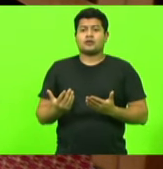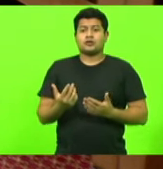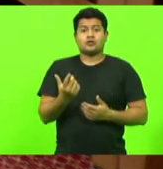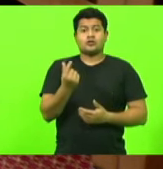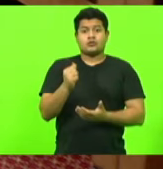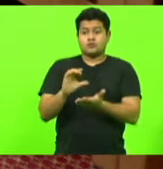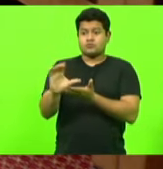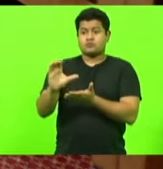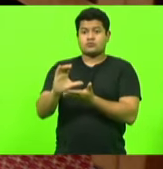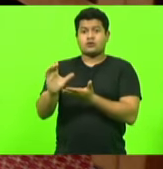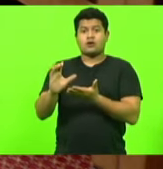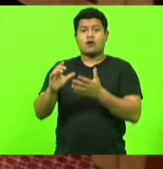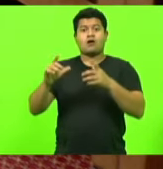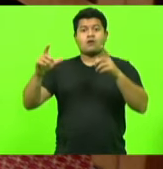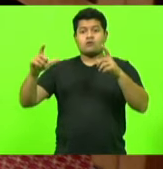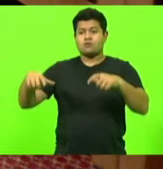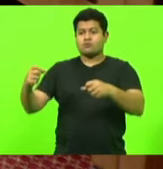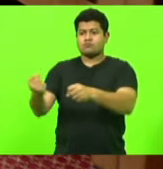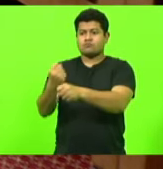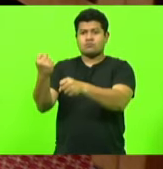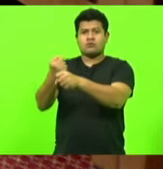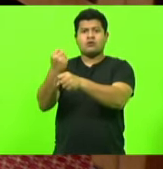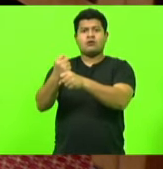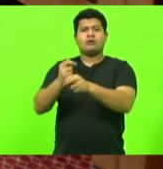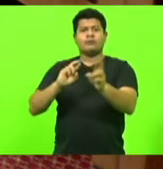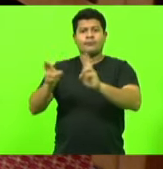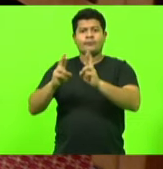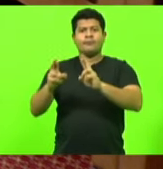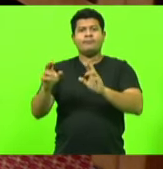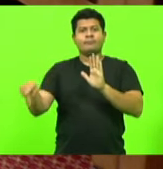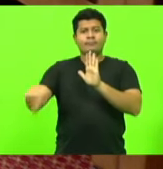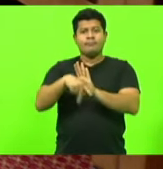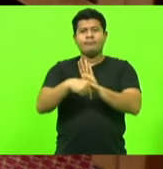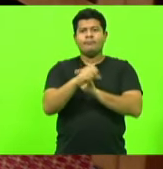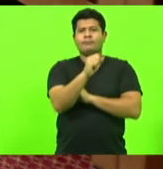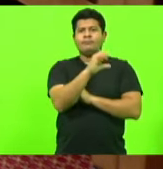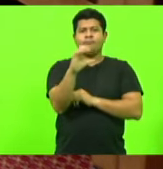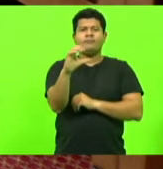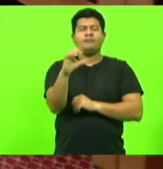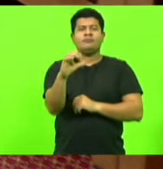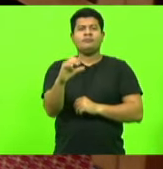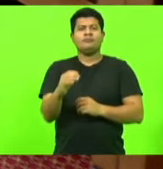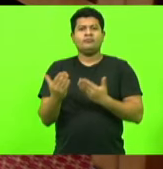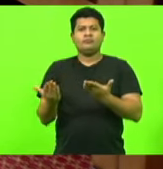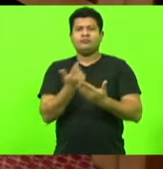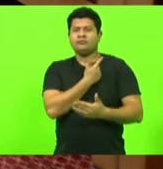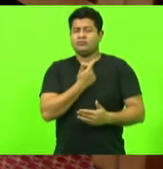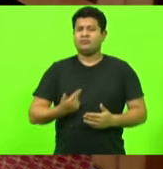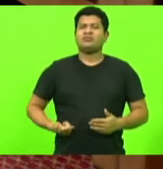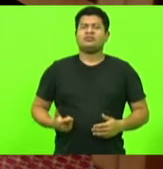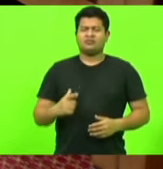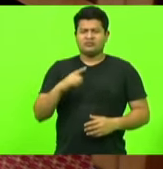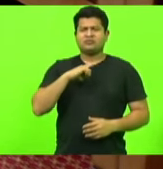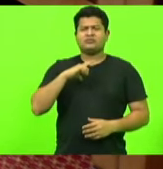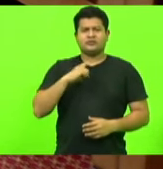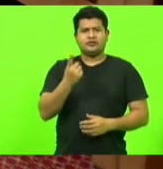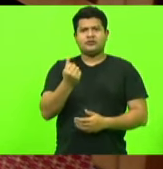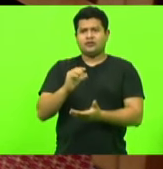nas obras estaduais, ou seja, nas rodovias estaduais? O governo está investindo. O fato é que